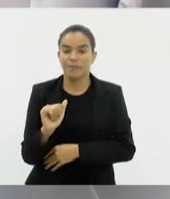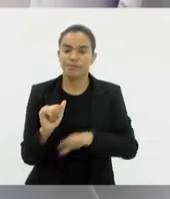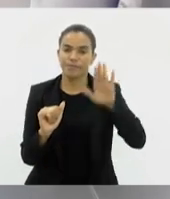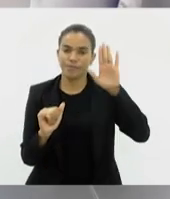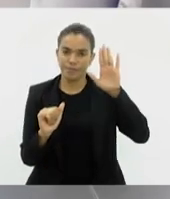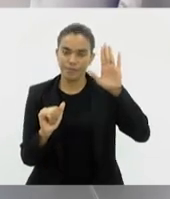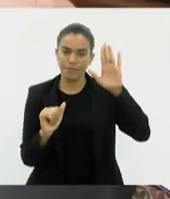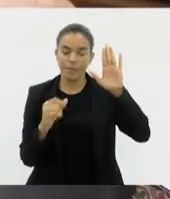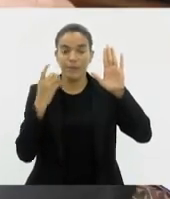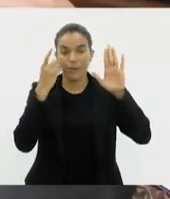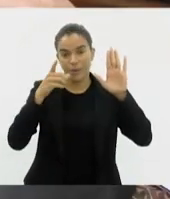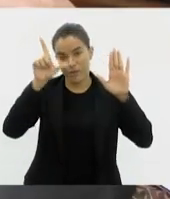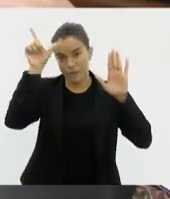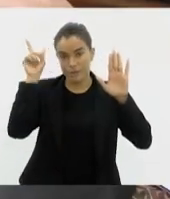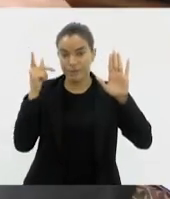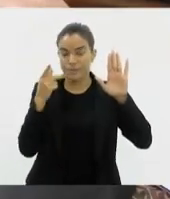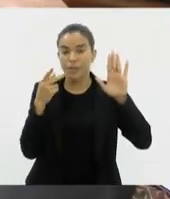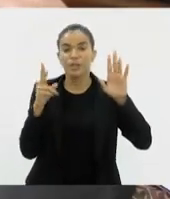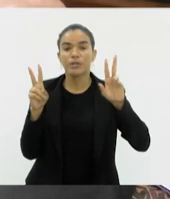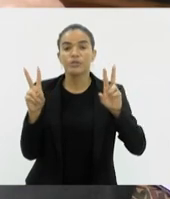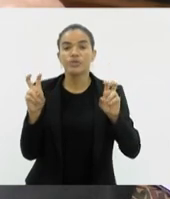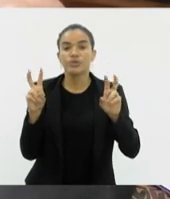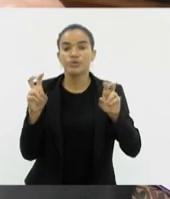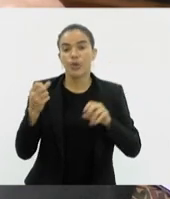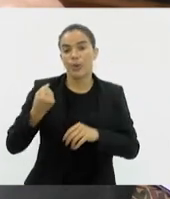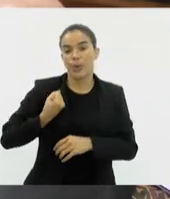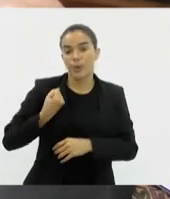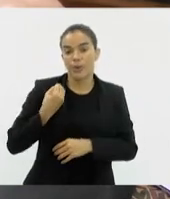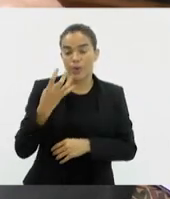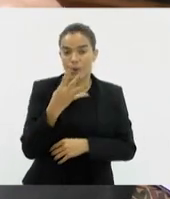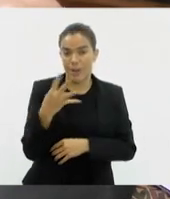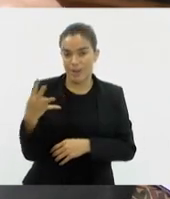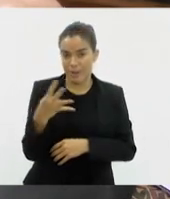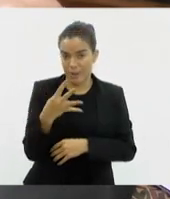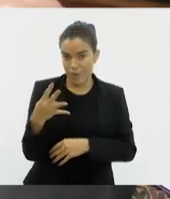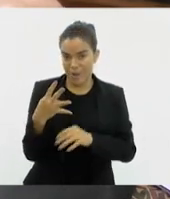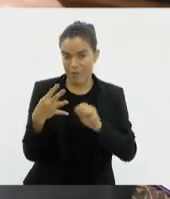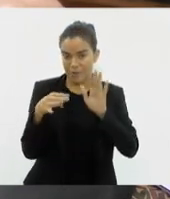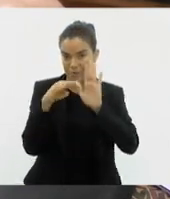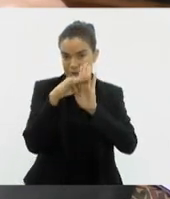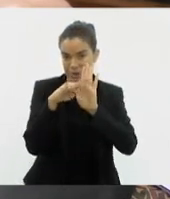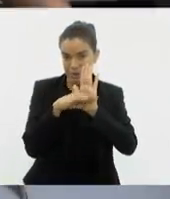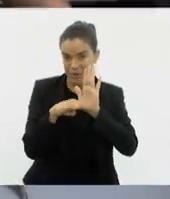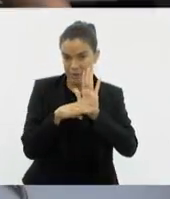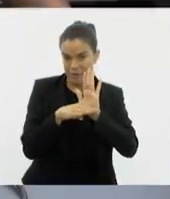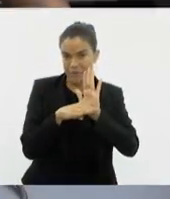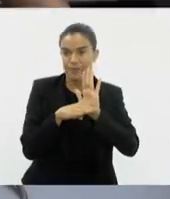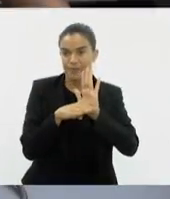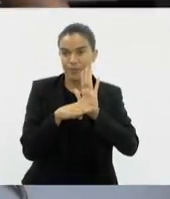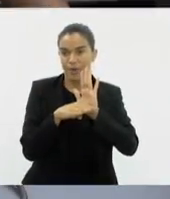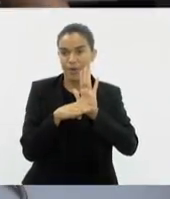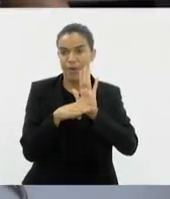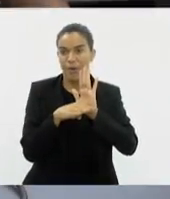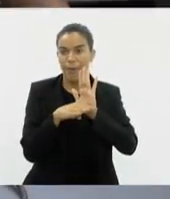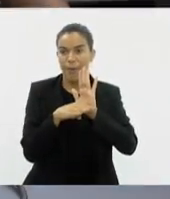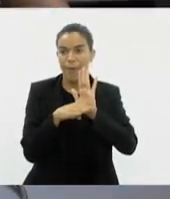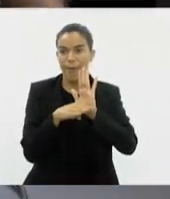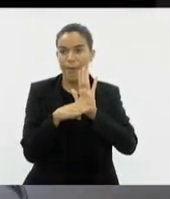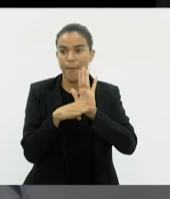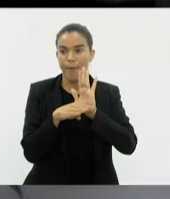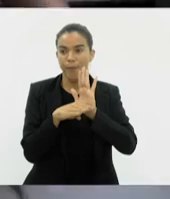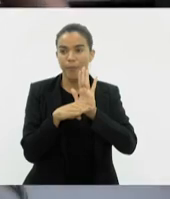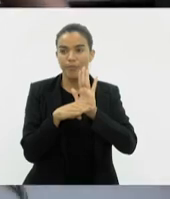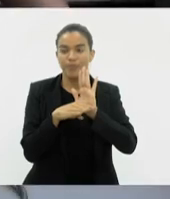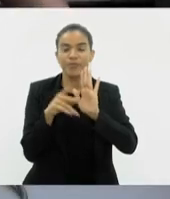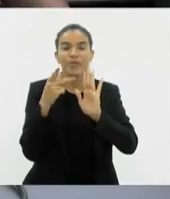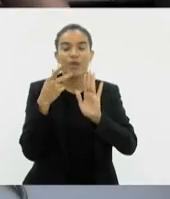deputado Luiz Paulo. É, com relação ao item 44 da pauta, certo, que Vossa Excelência, que é também o relator, deu